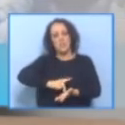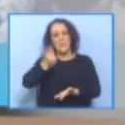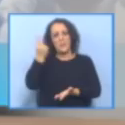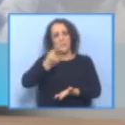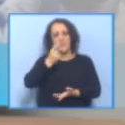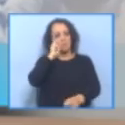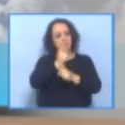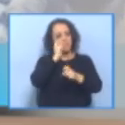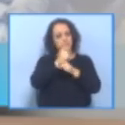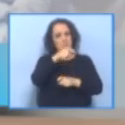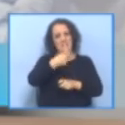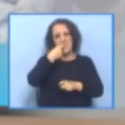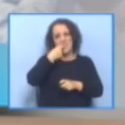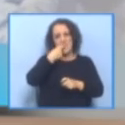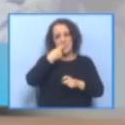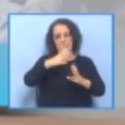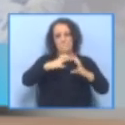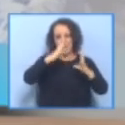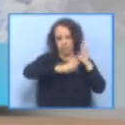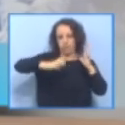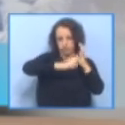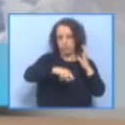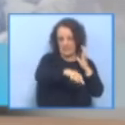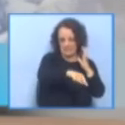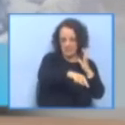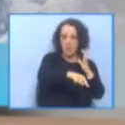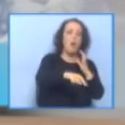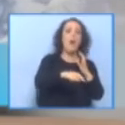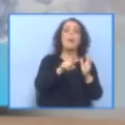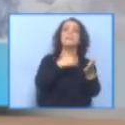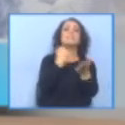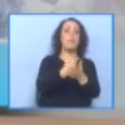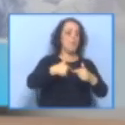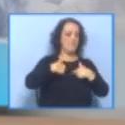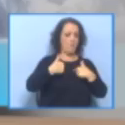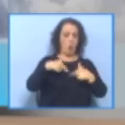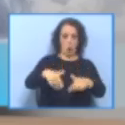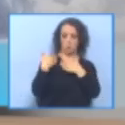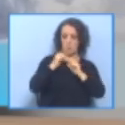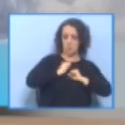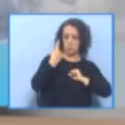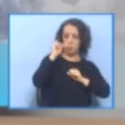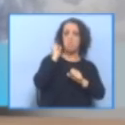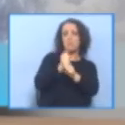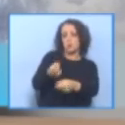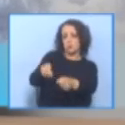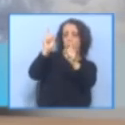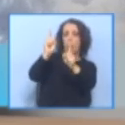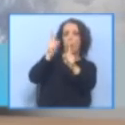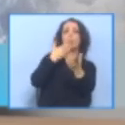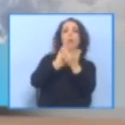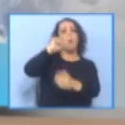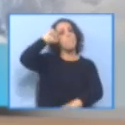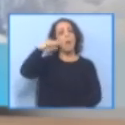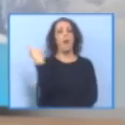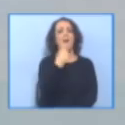a pedreira. Portanto, toda a gente espera que o outro tome a iniciativa e não se quer maçar com a segurança de todos, não é? Muitas